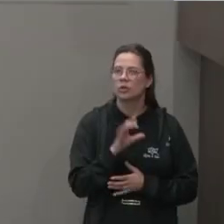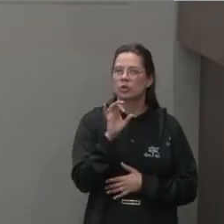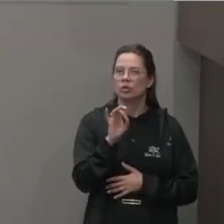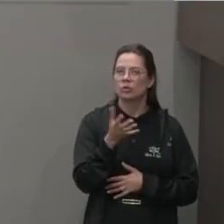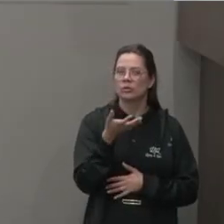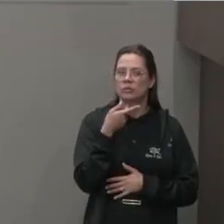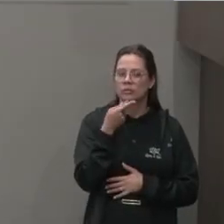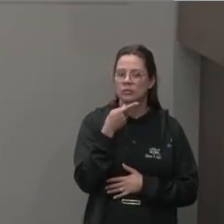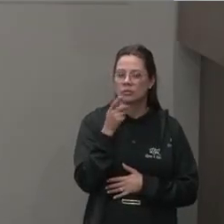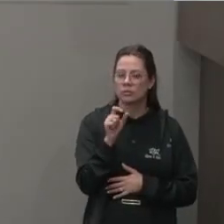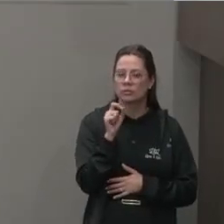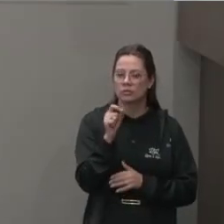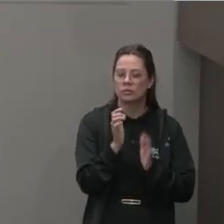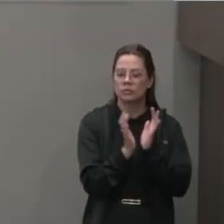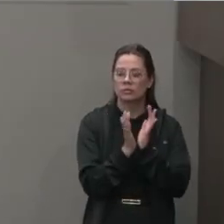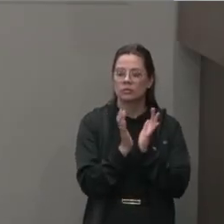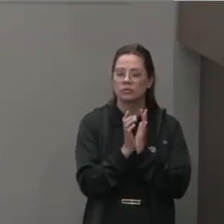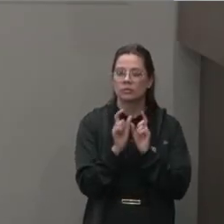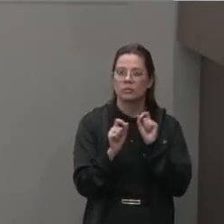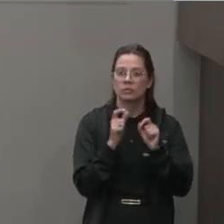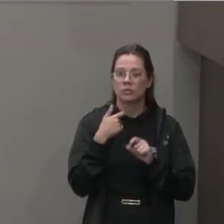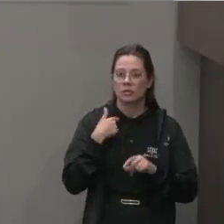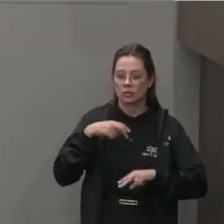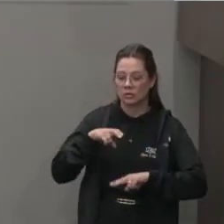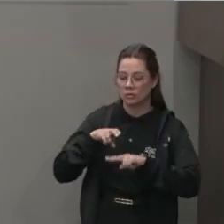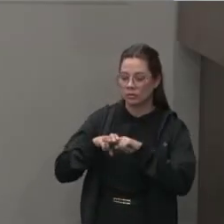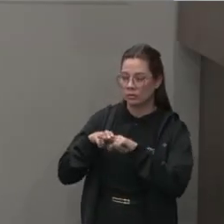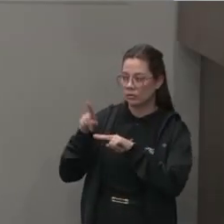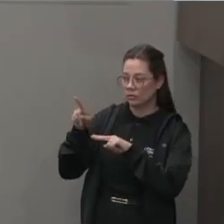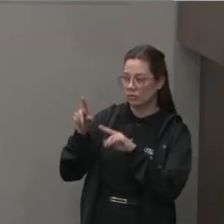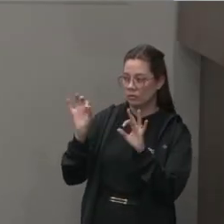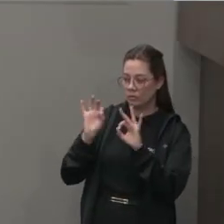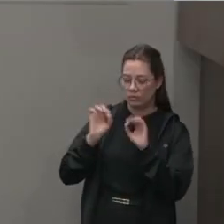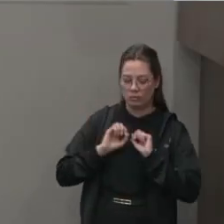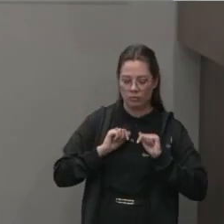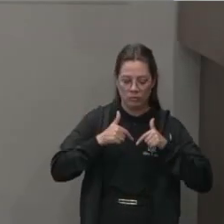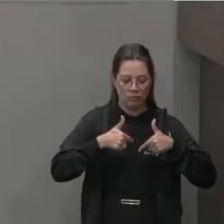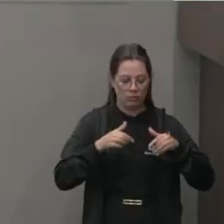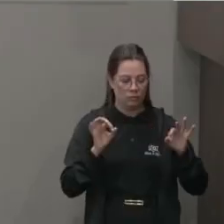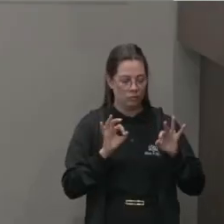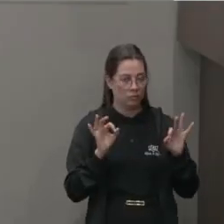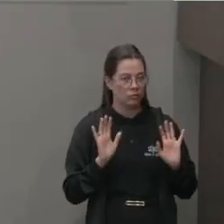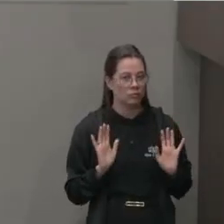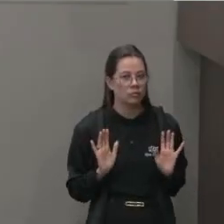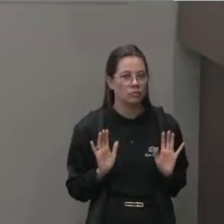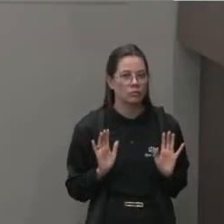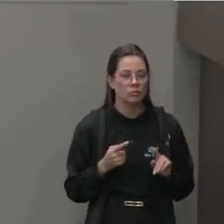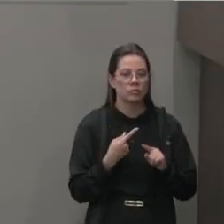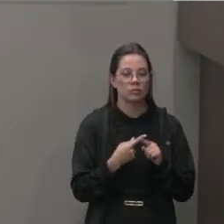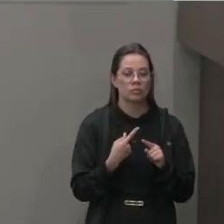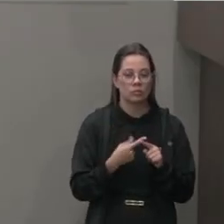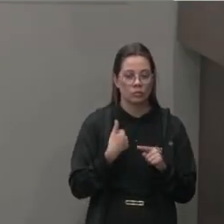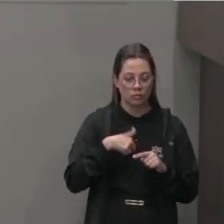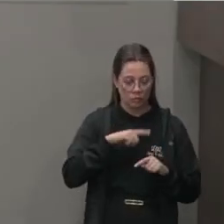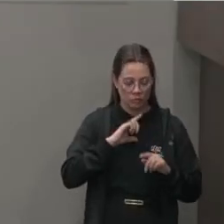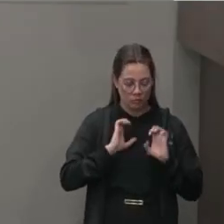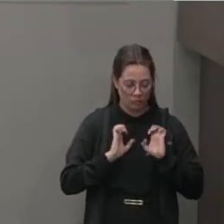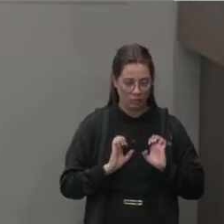dizer colegas, que quando eu estou sentado lá, eu não me manifesto de maneira ruidosa, porque eu tenho